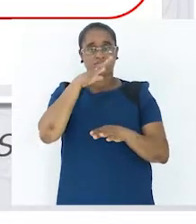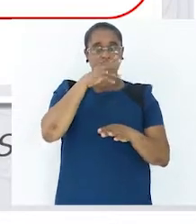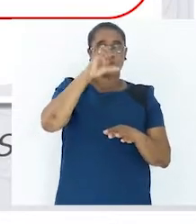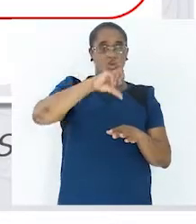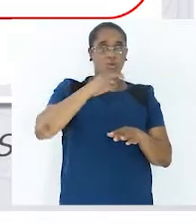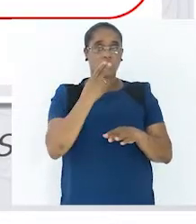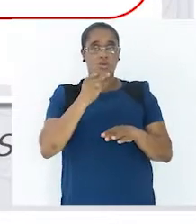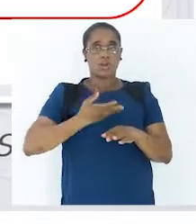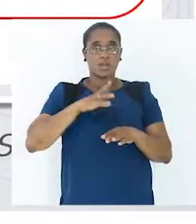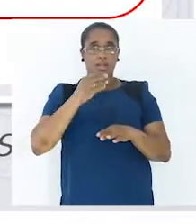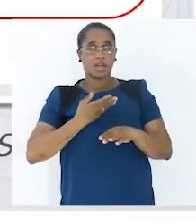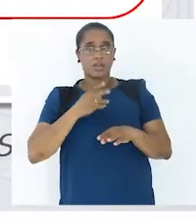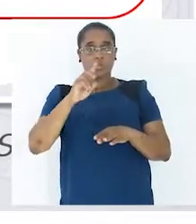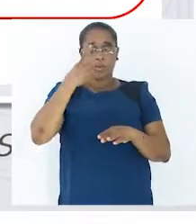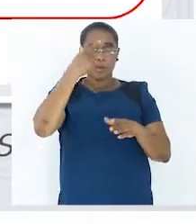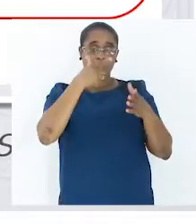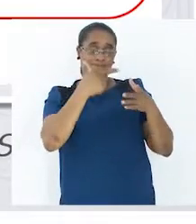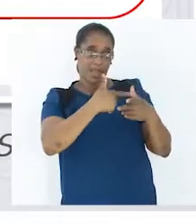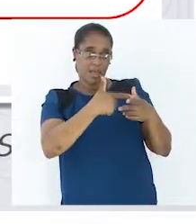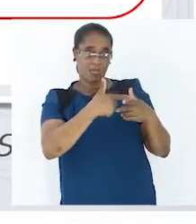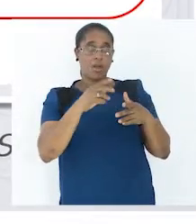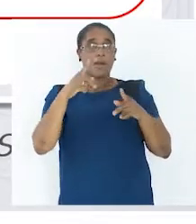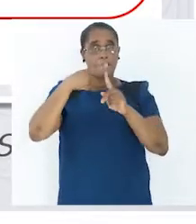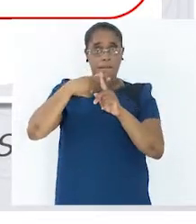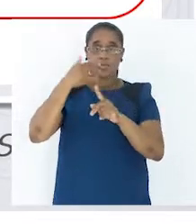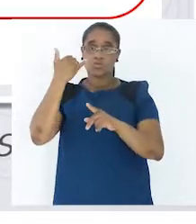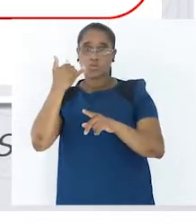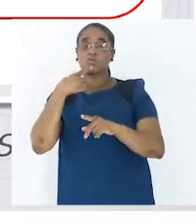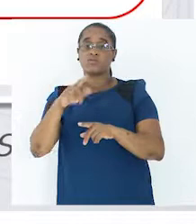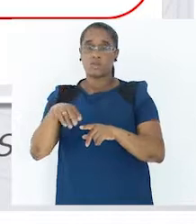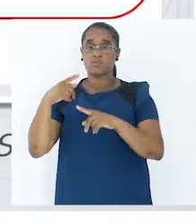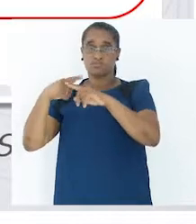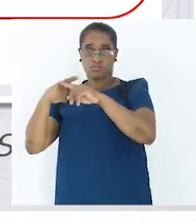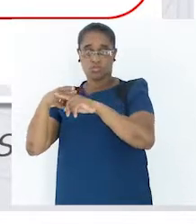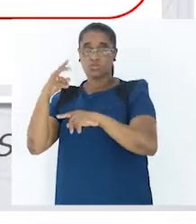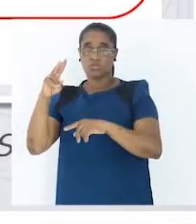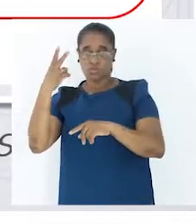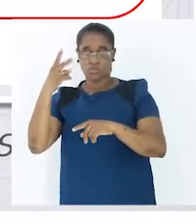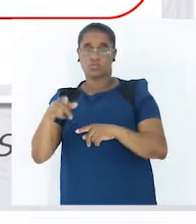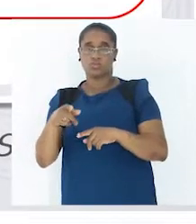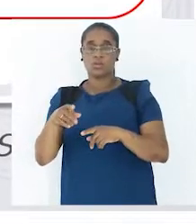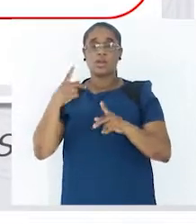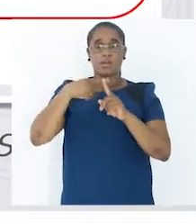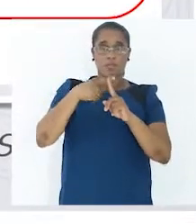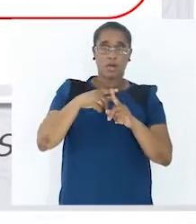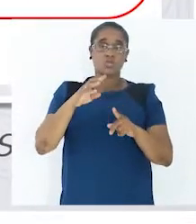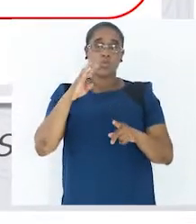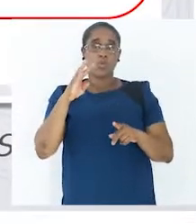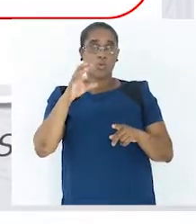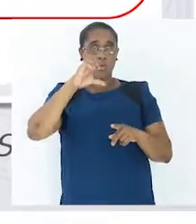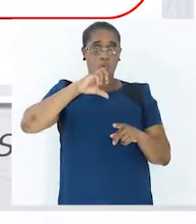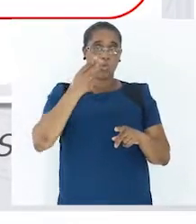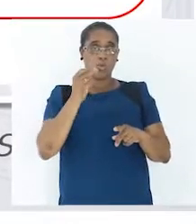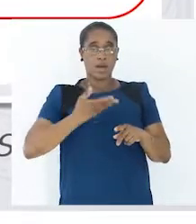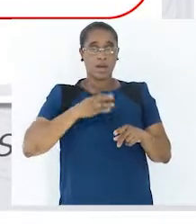mais o dobro do produto dos termos mais o quadrado do segundo termo. Muito bem, nós temos aqui o nosso binômio, o